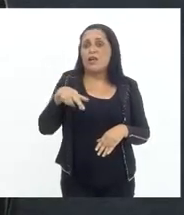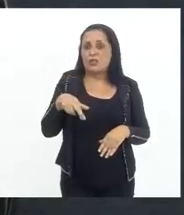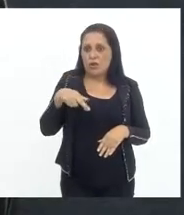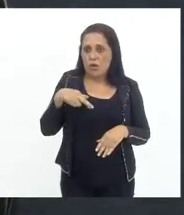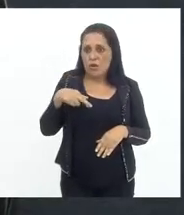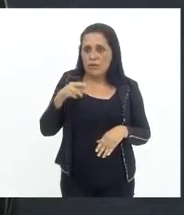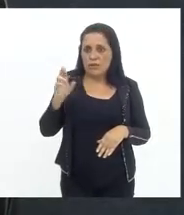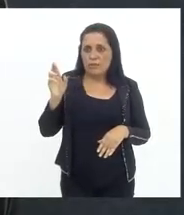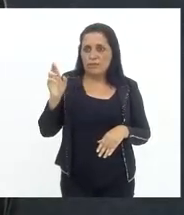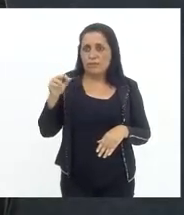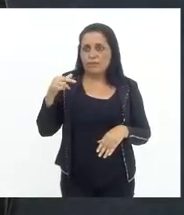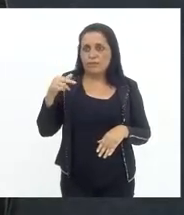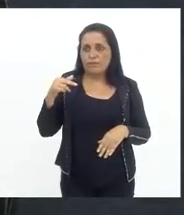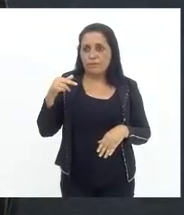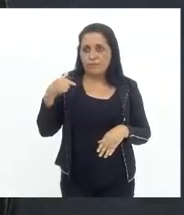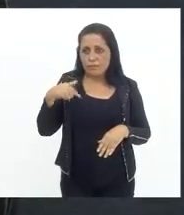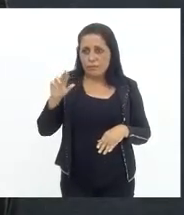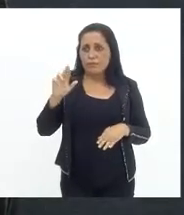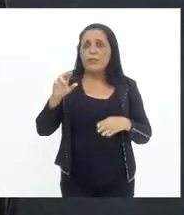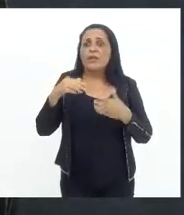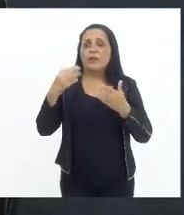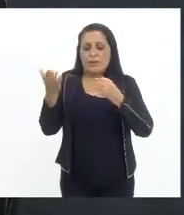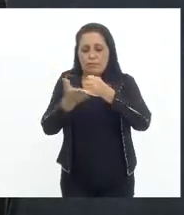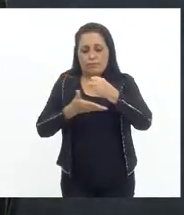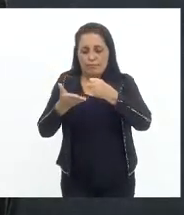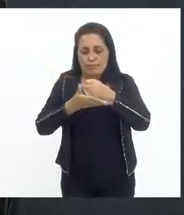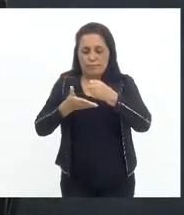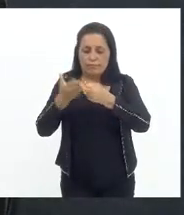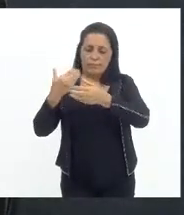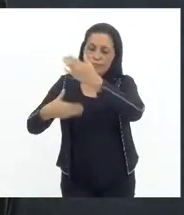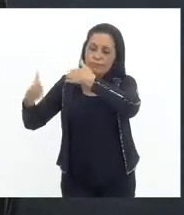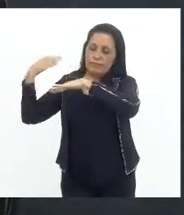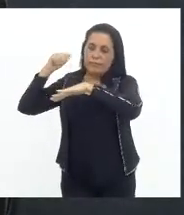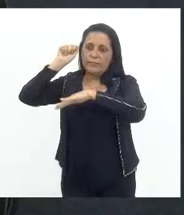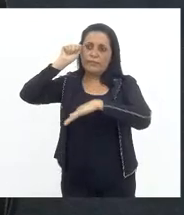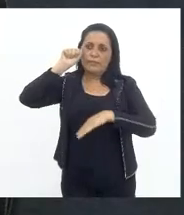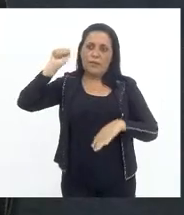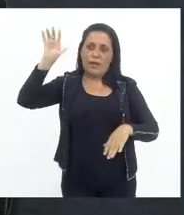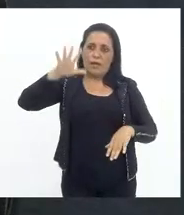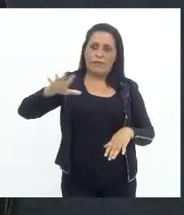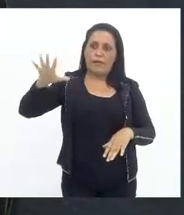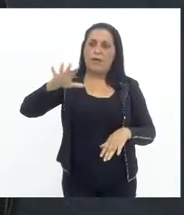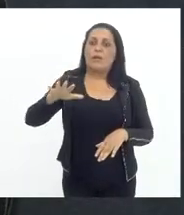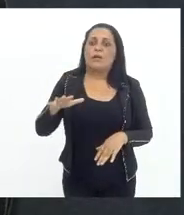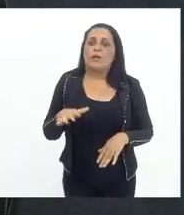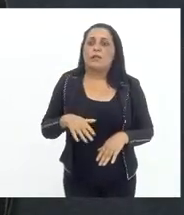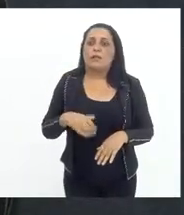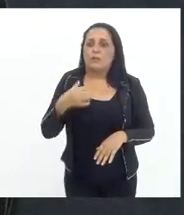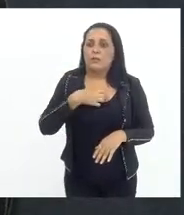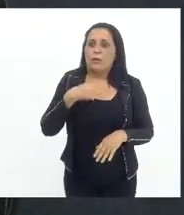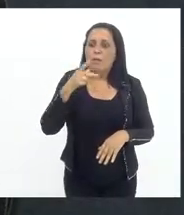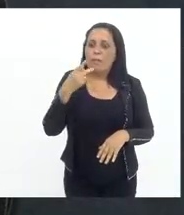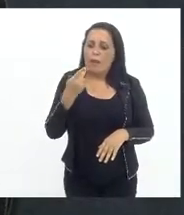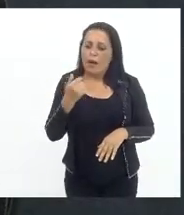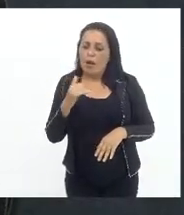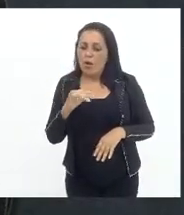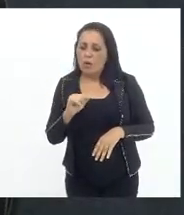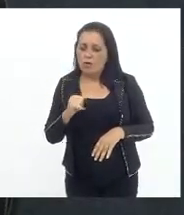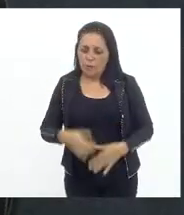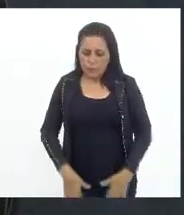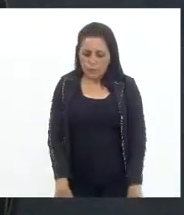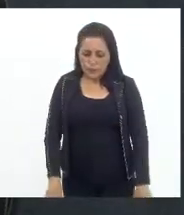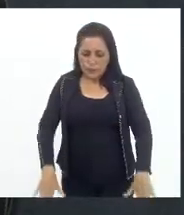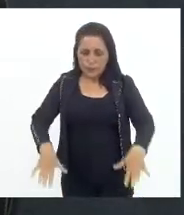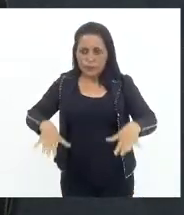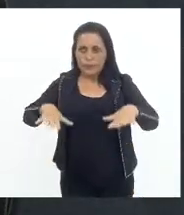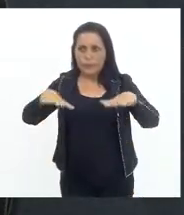a partir de bases de matriz africana. Então, nesse sentido, o Paulinho, que segue o candomblé desde criança, assim